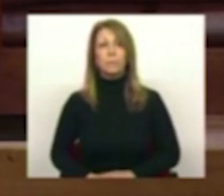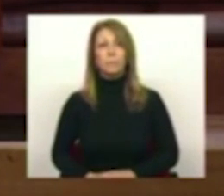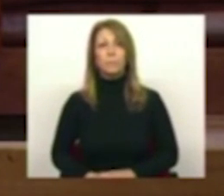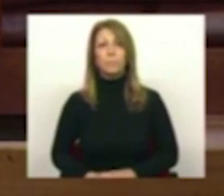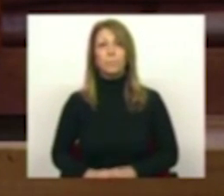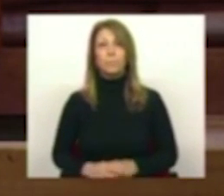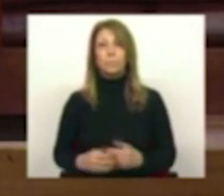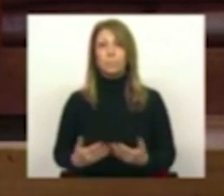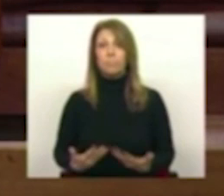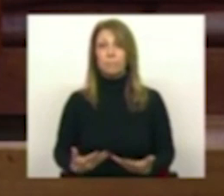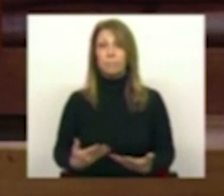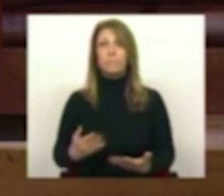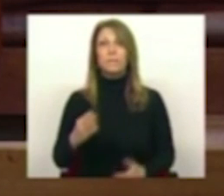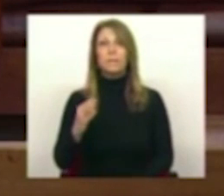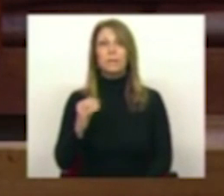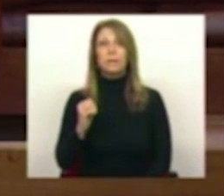século